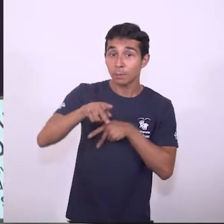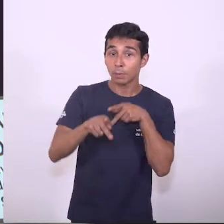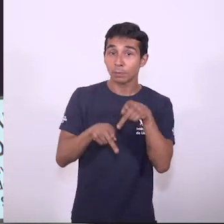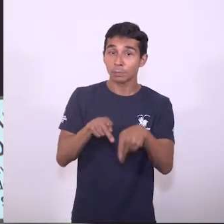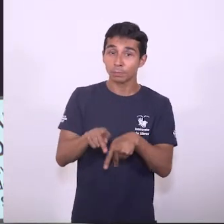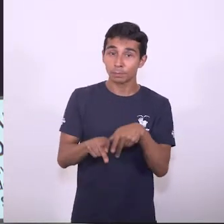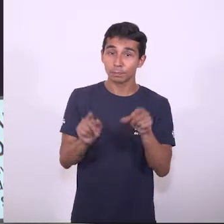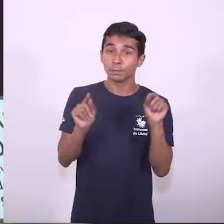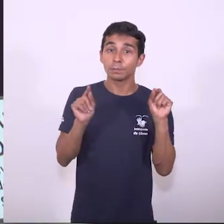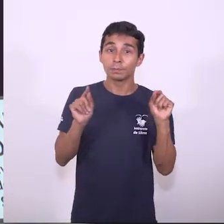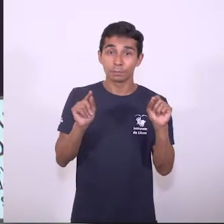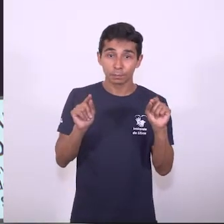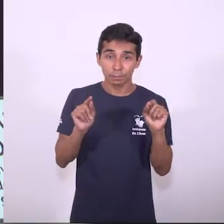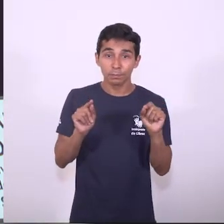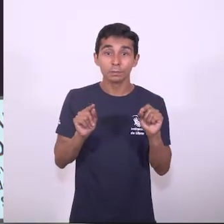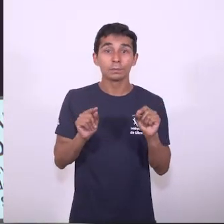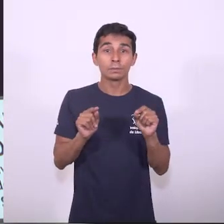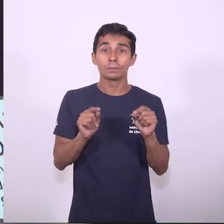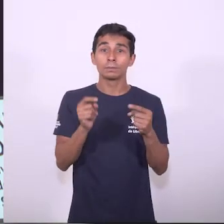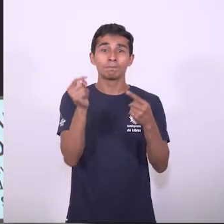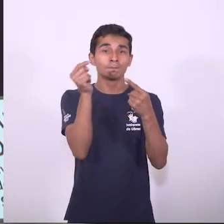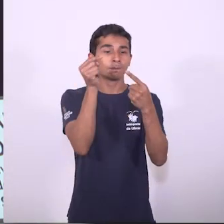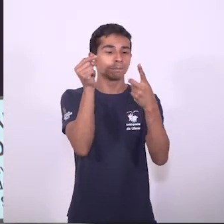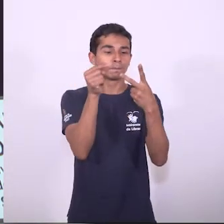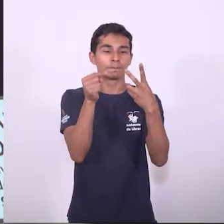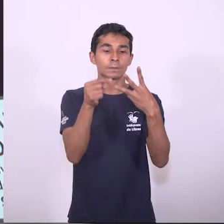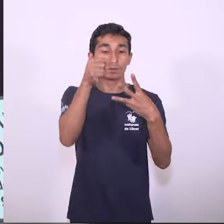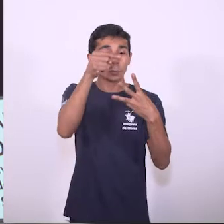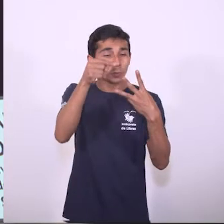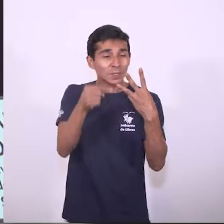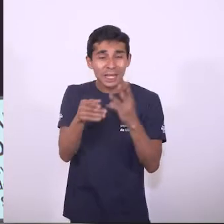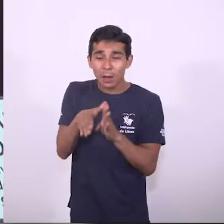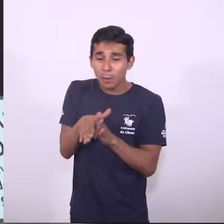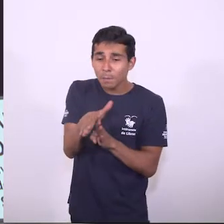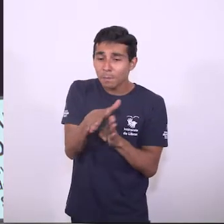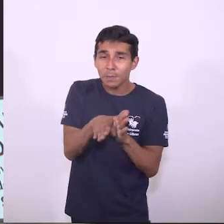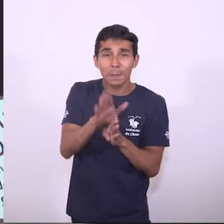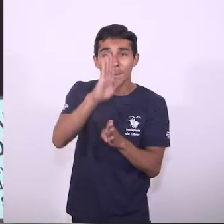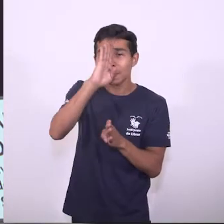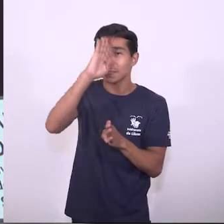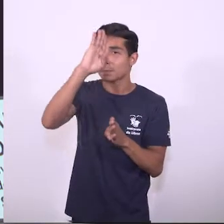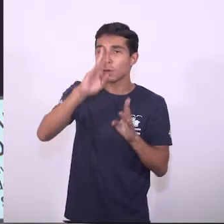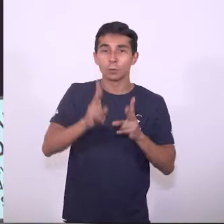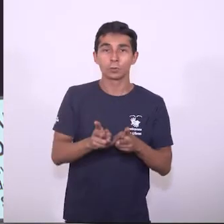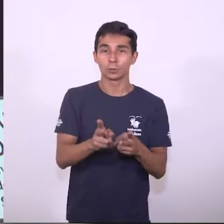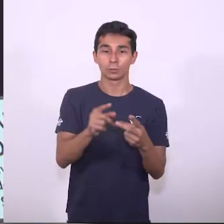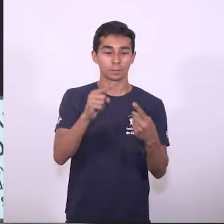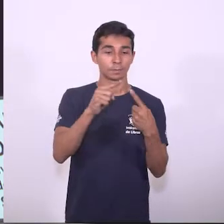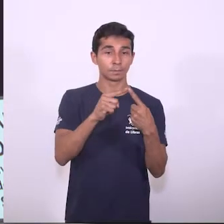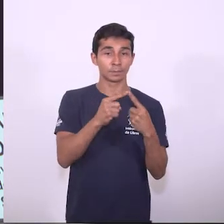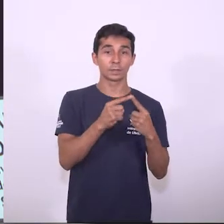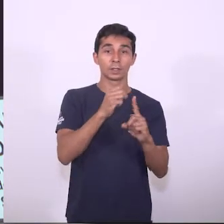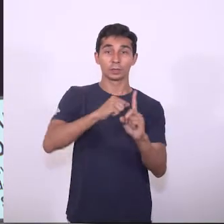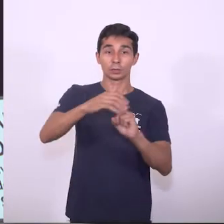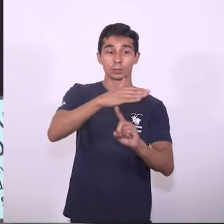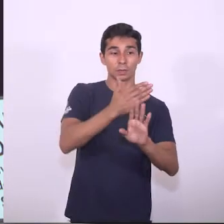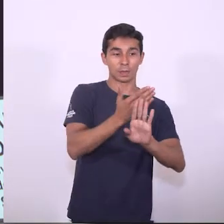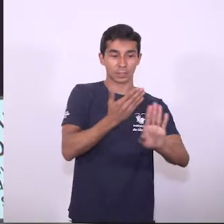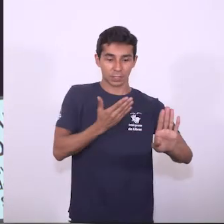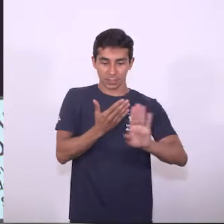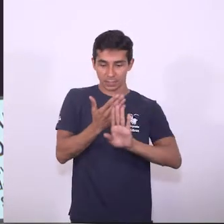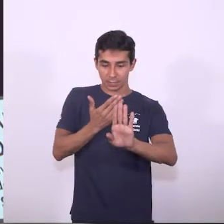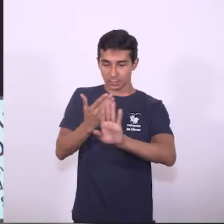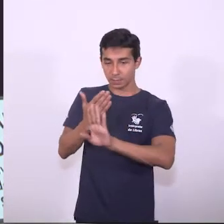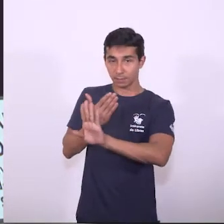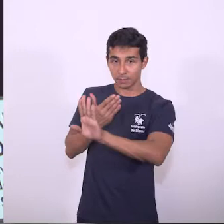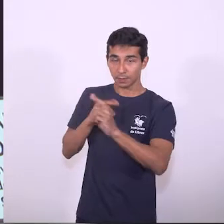para manter as 3 principais orientações que a gente sempre fala: o distanciamento social, o uso correto